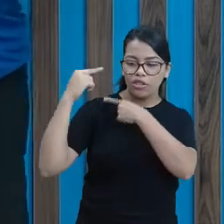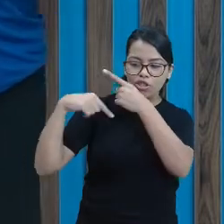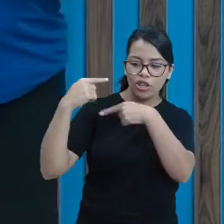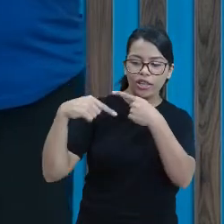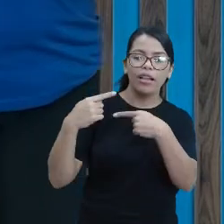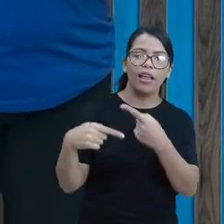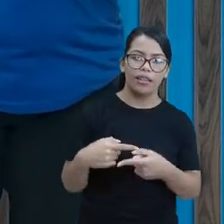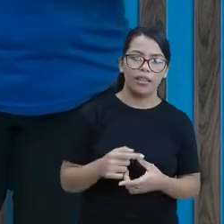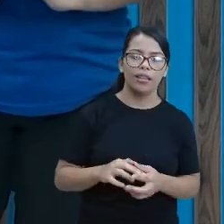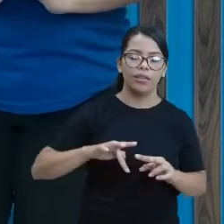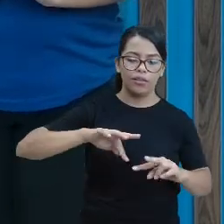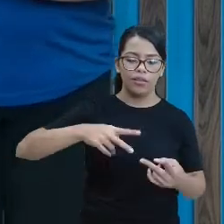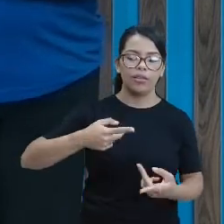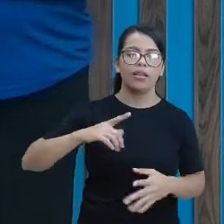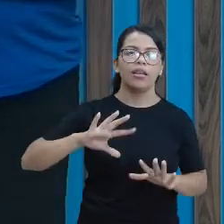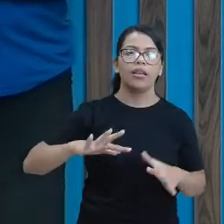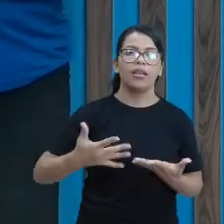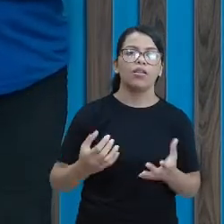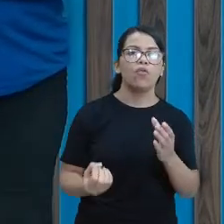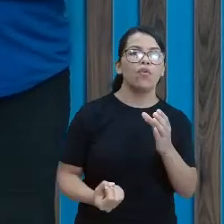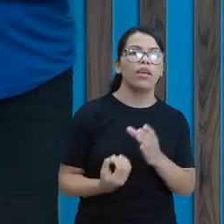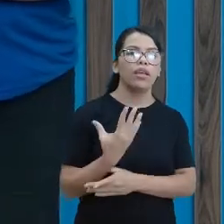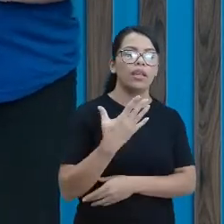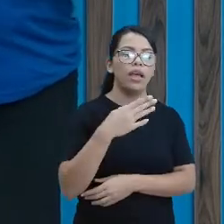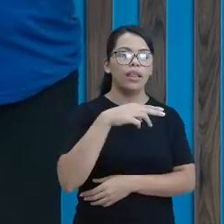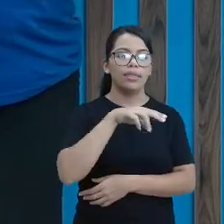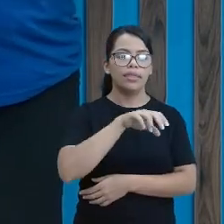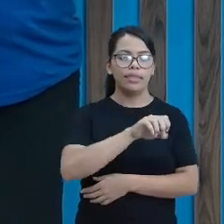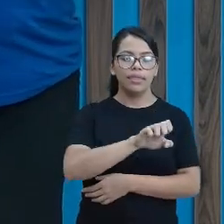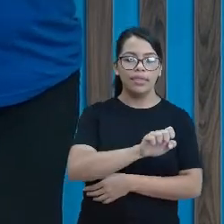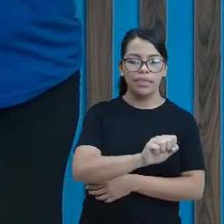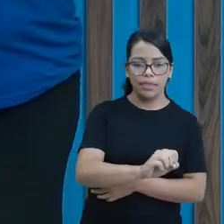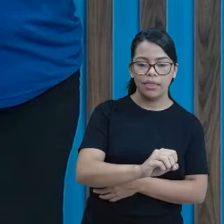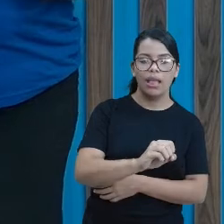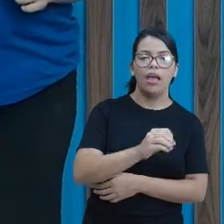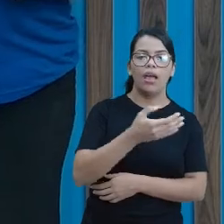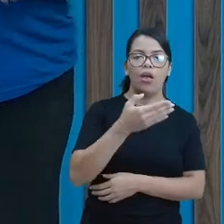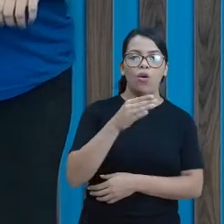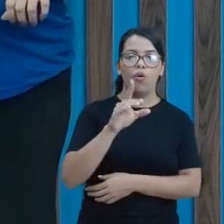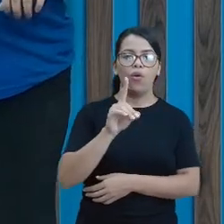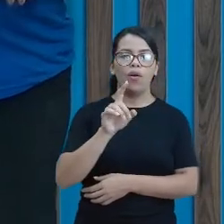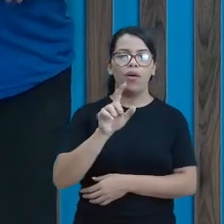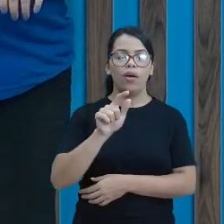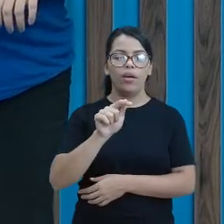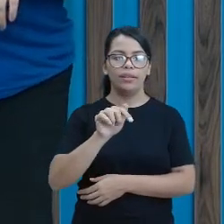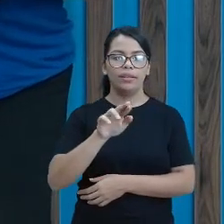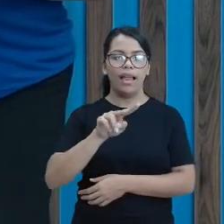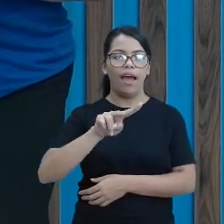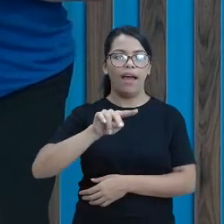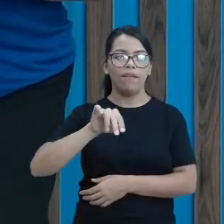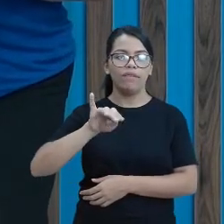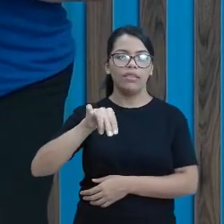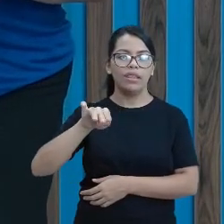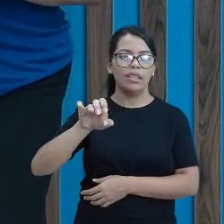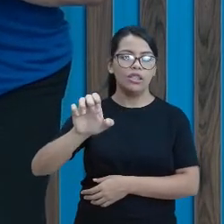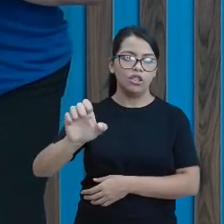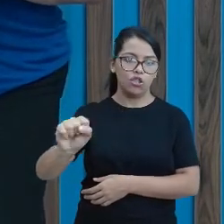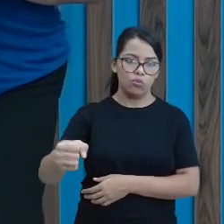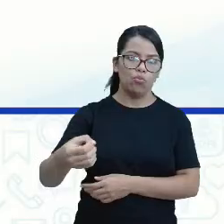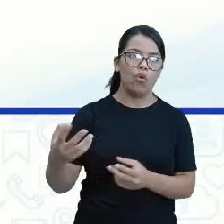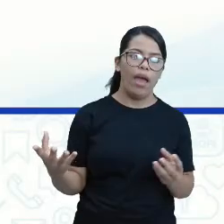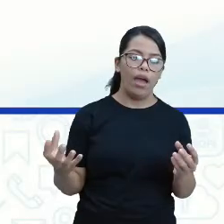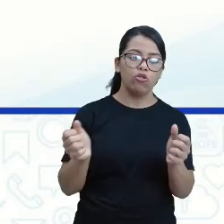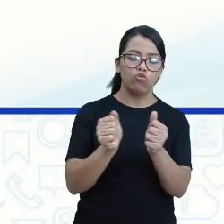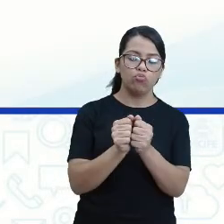toda surgiu o neodarwinismo. Então, o neodarwinismo é essa união aí dessas duas teorias, tá certo, gente? E aí,